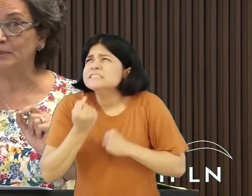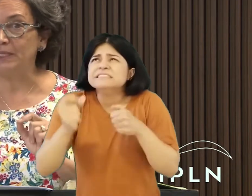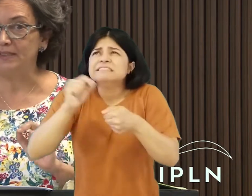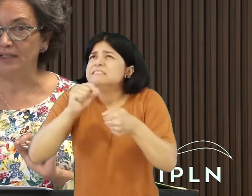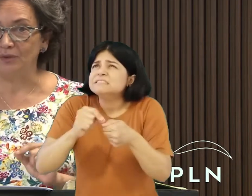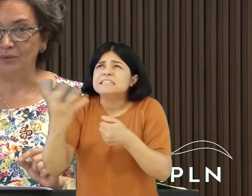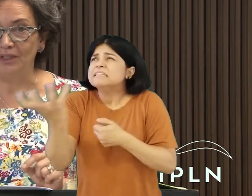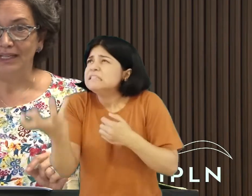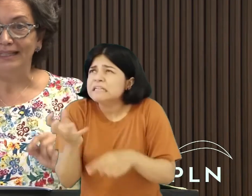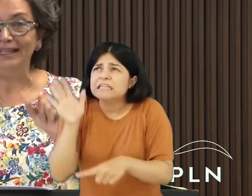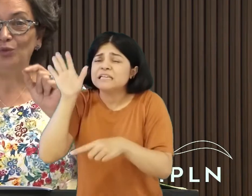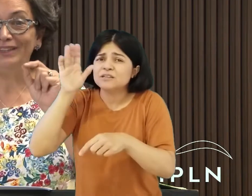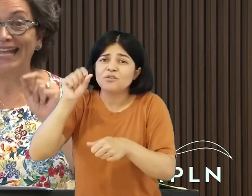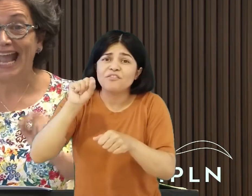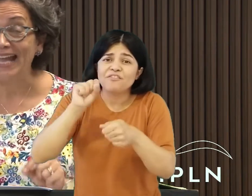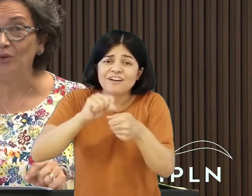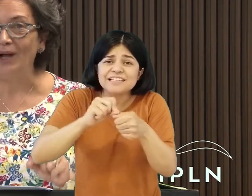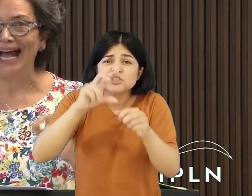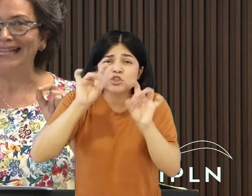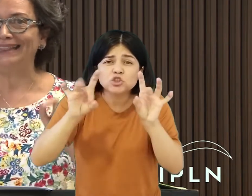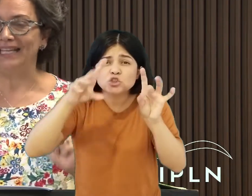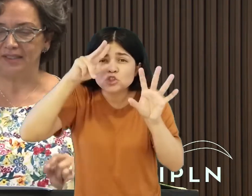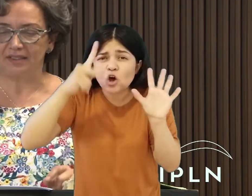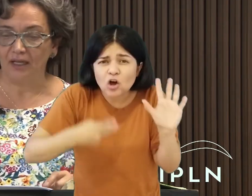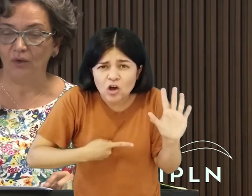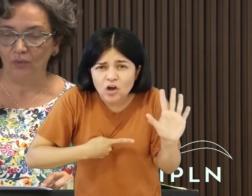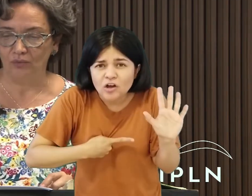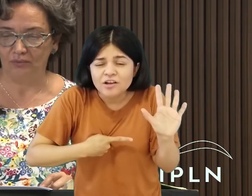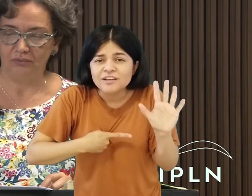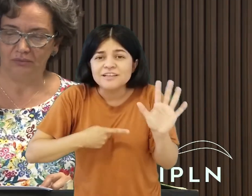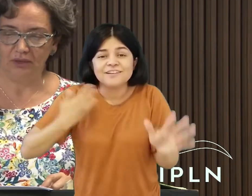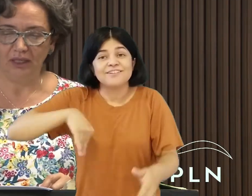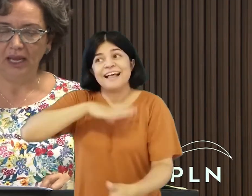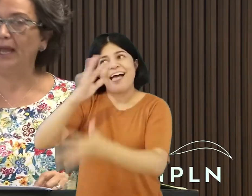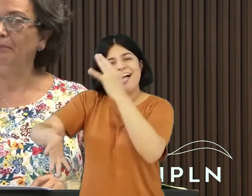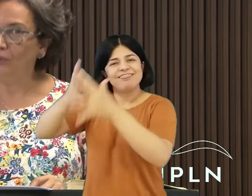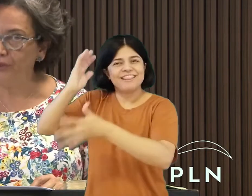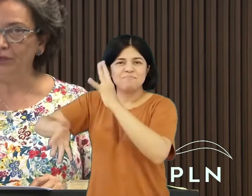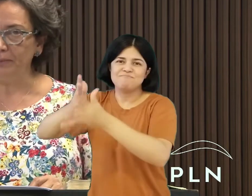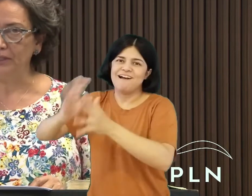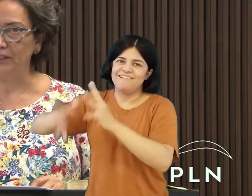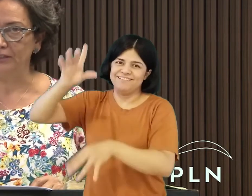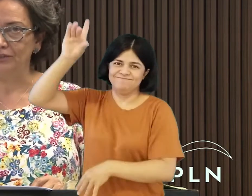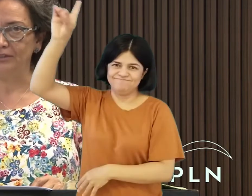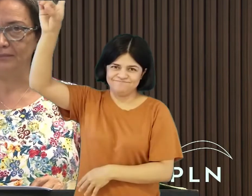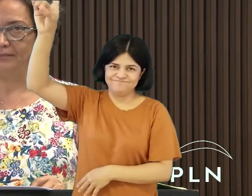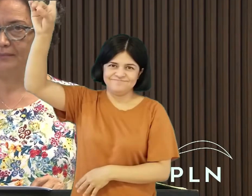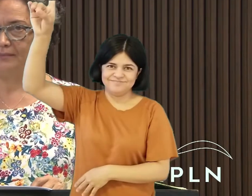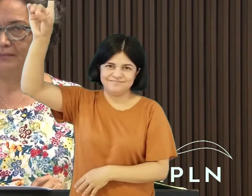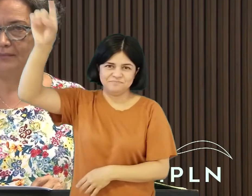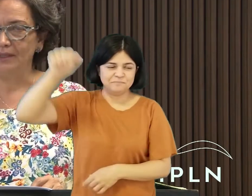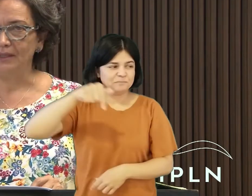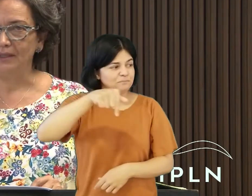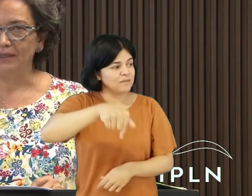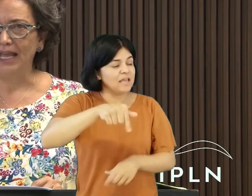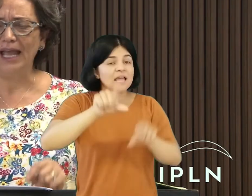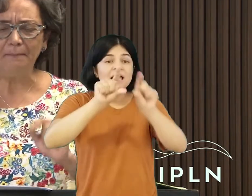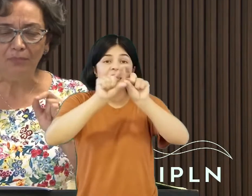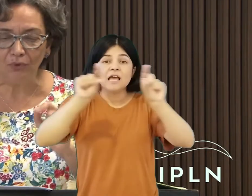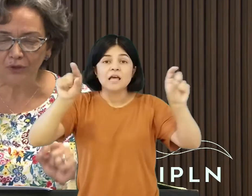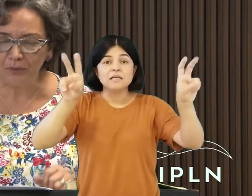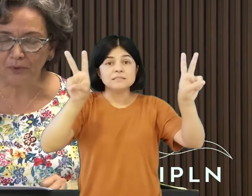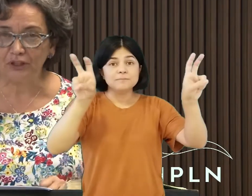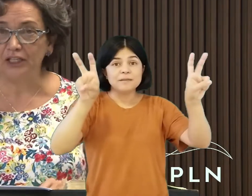Essa expressão, não deram atenção, é muito importante.